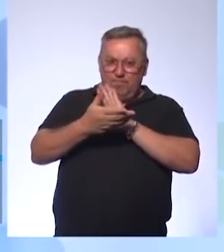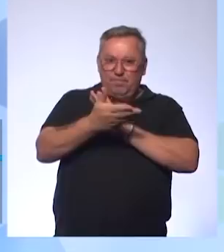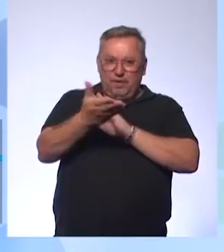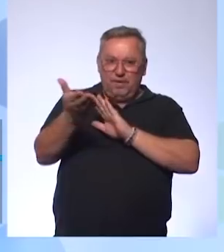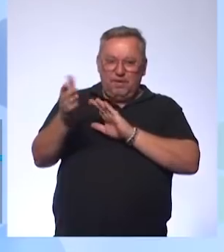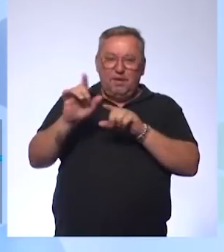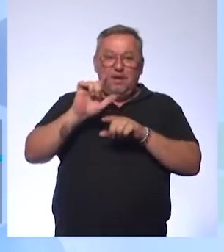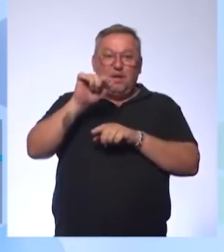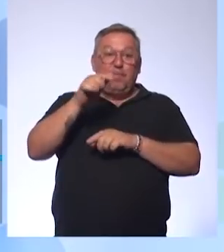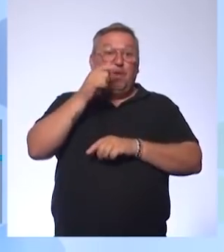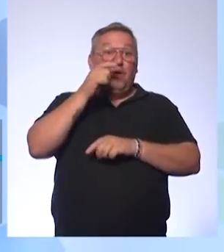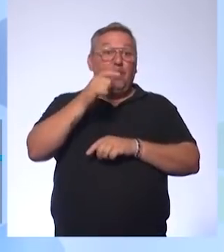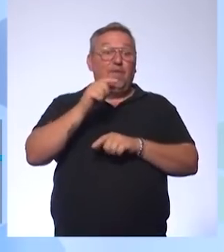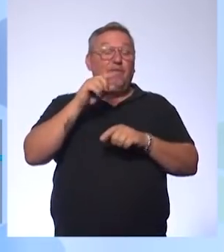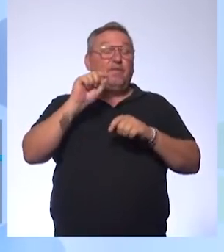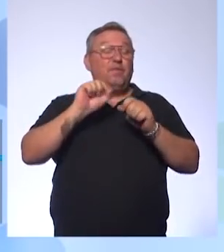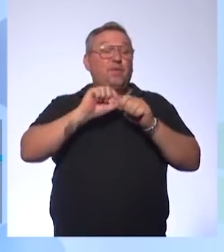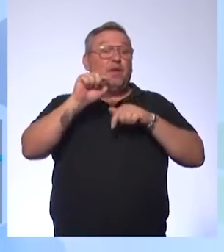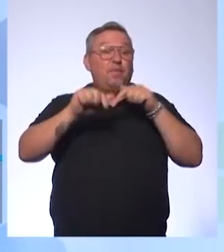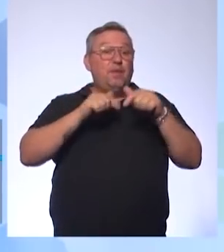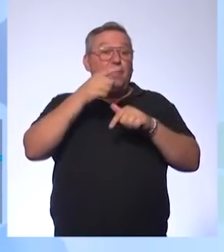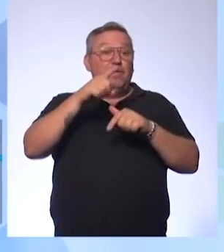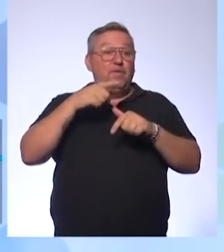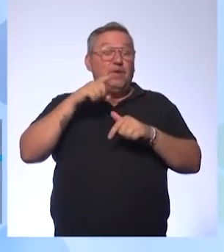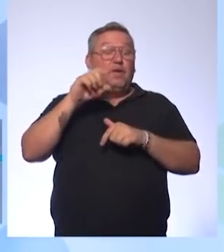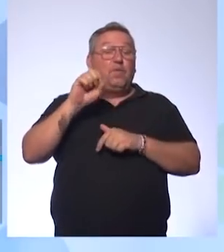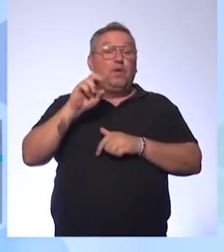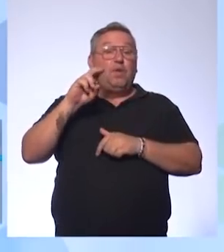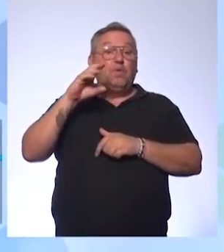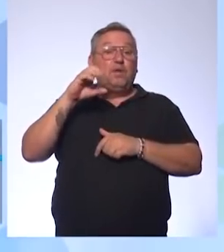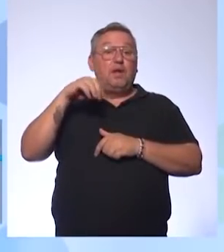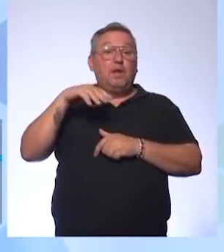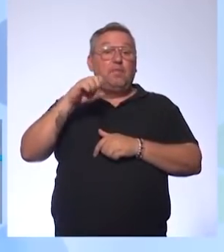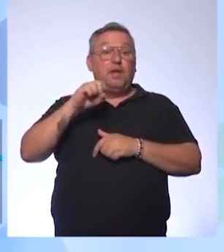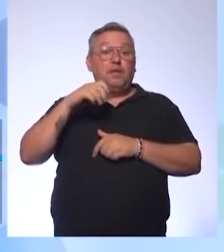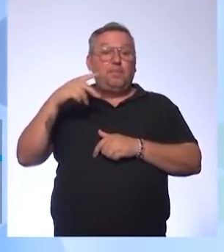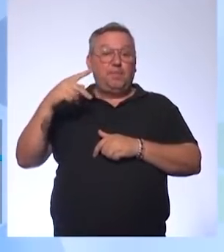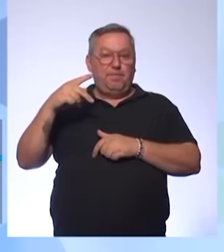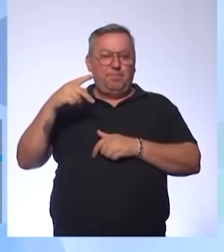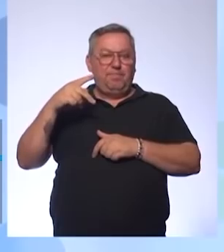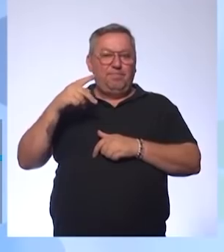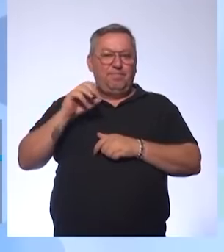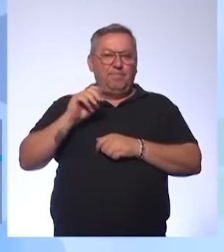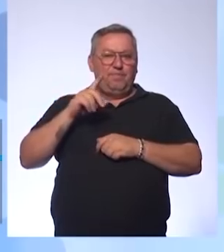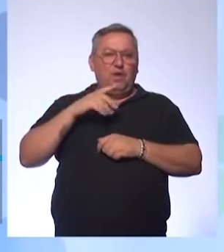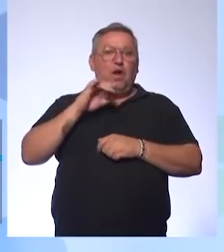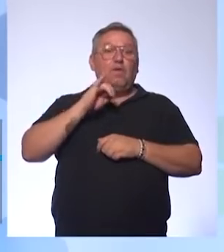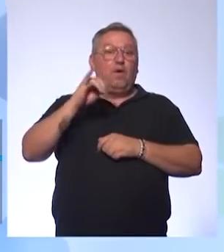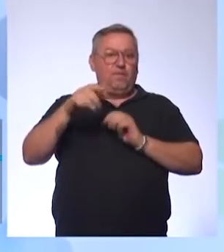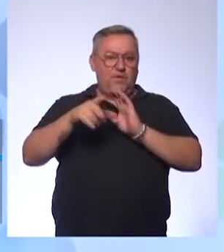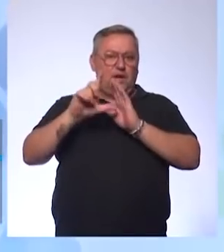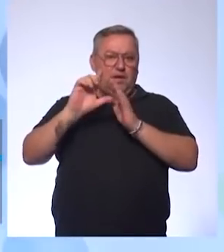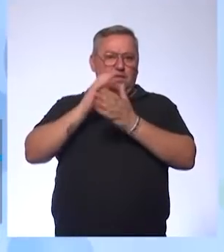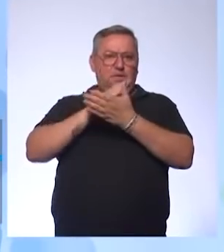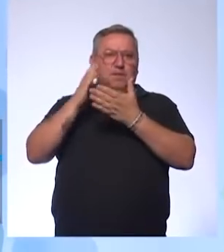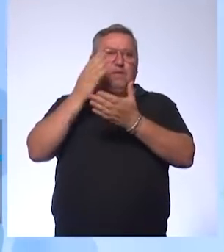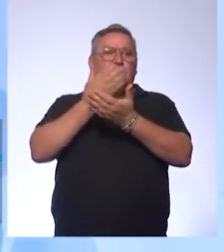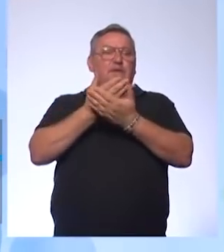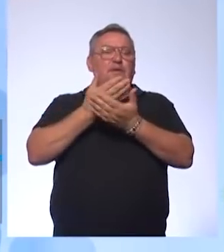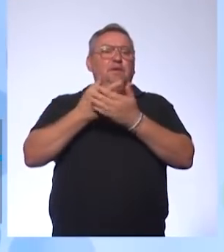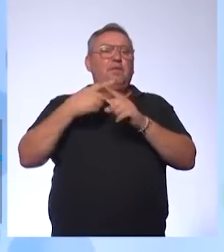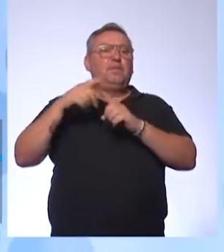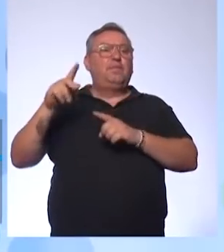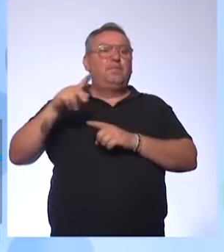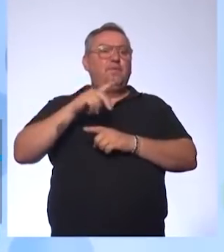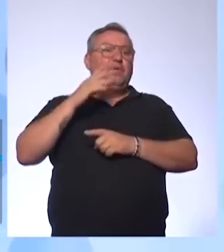espero depois ver as produções de vocês lá no CMSP. Antes de começar a aula, gente, eu preciso dar um recado, porque assim, professores,